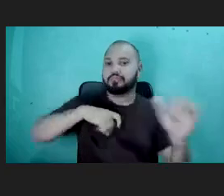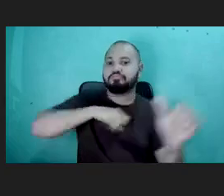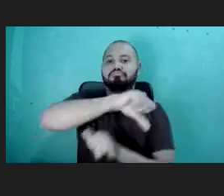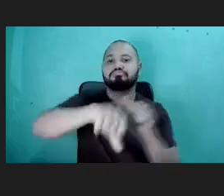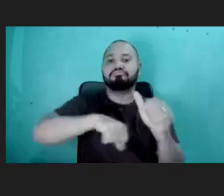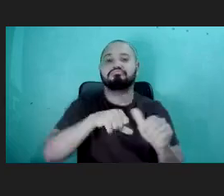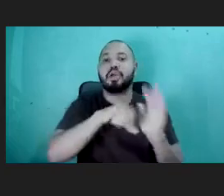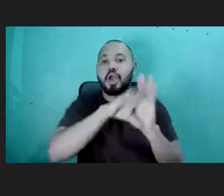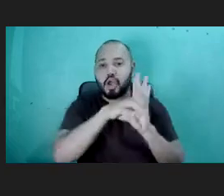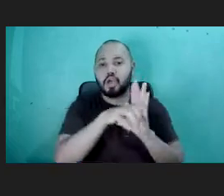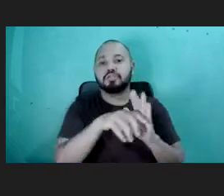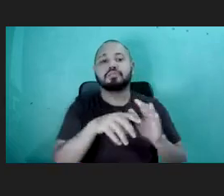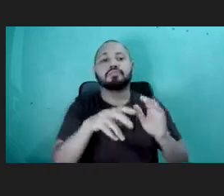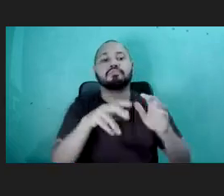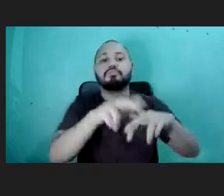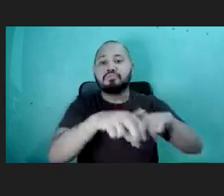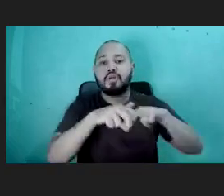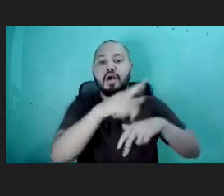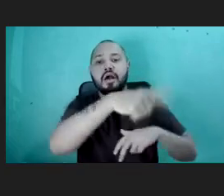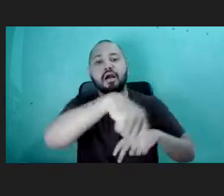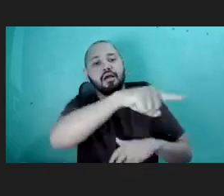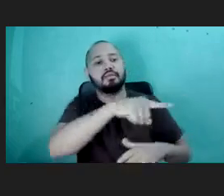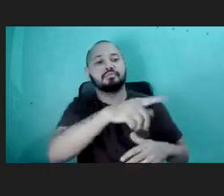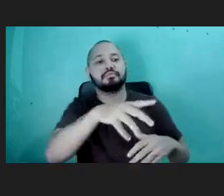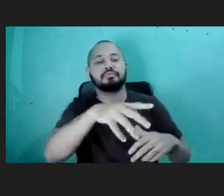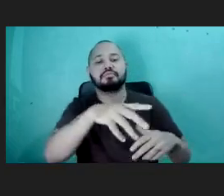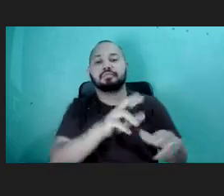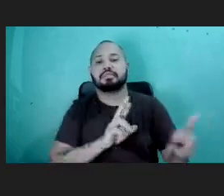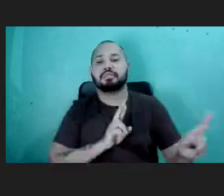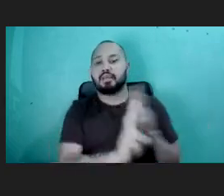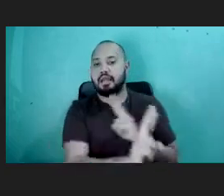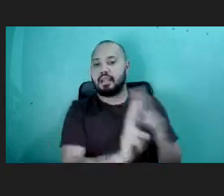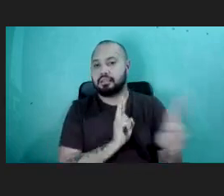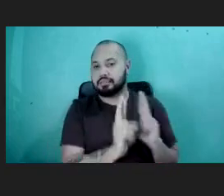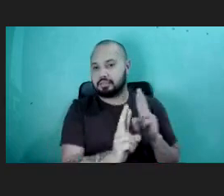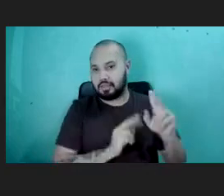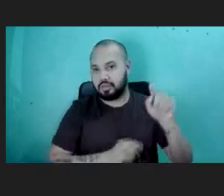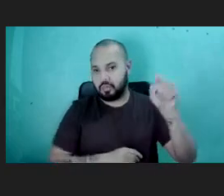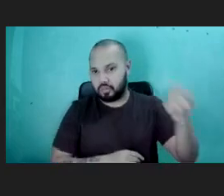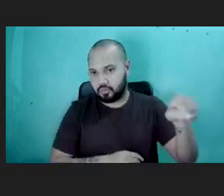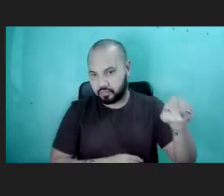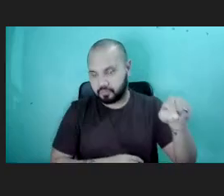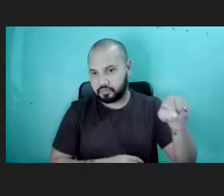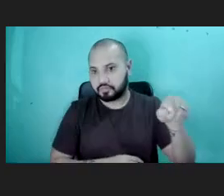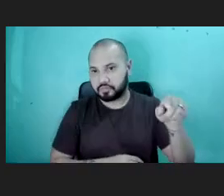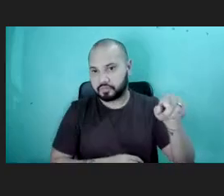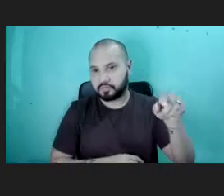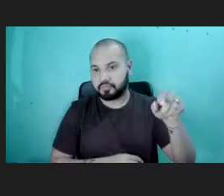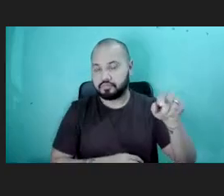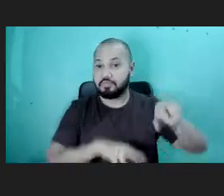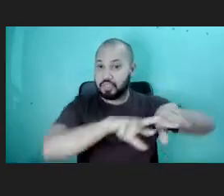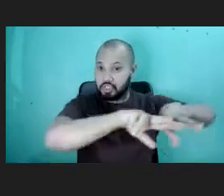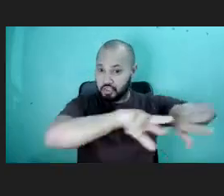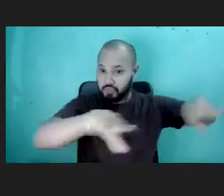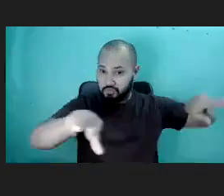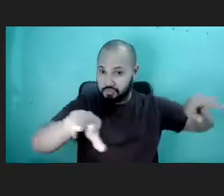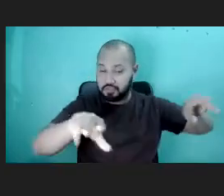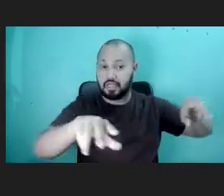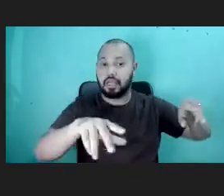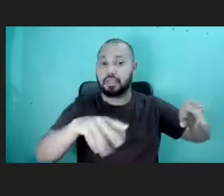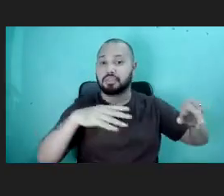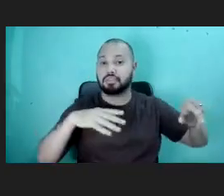esse resultado, essa interação entre a diversidade corporal e ambientes